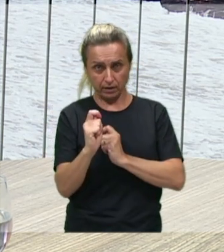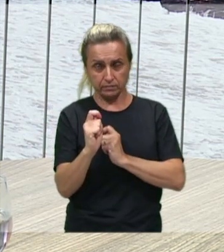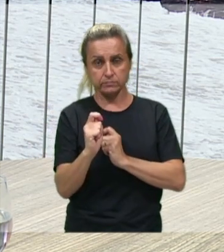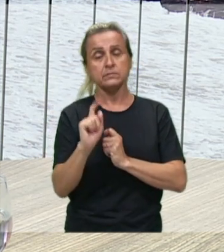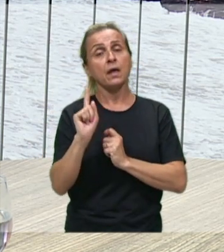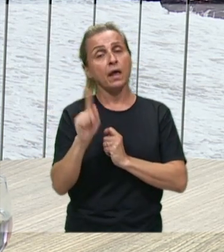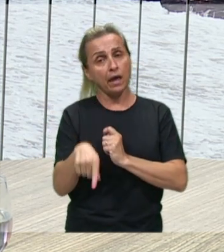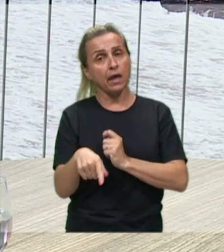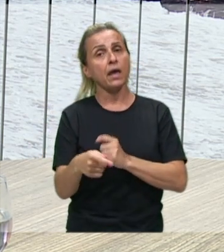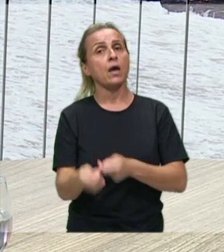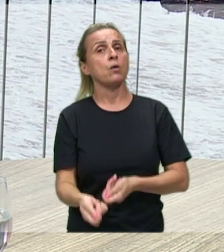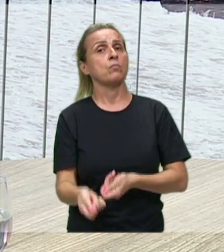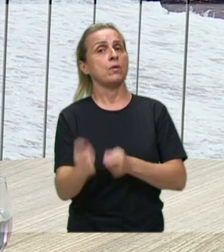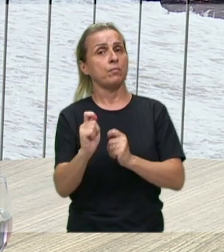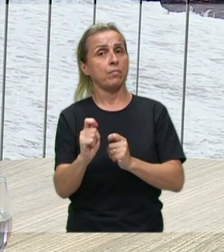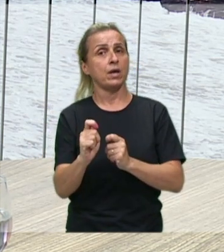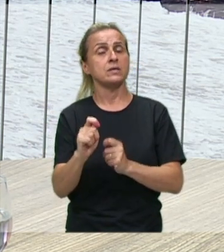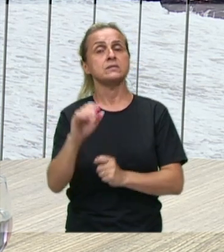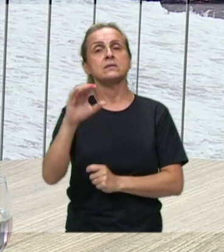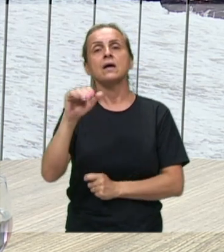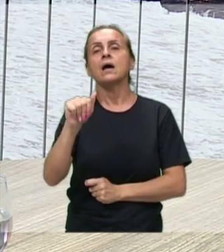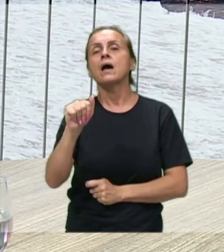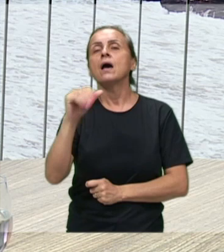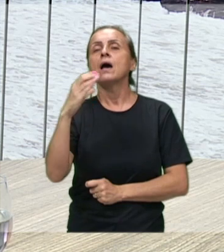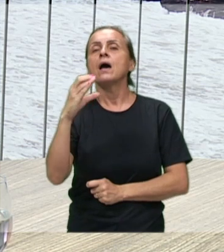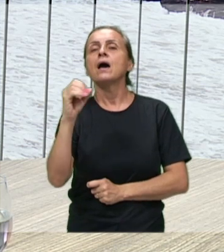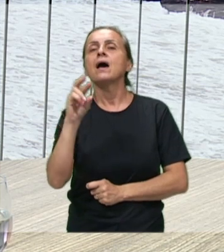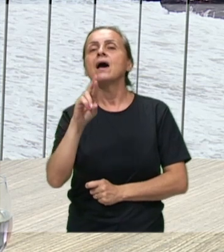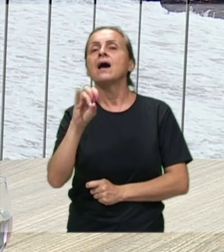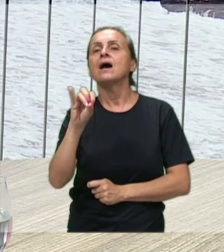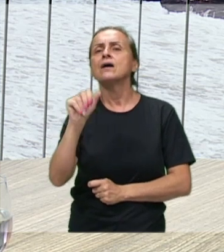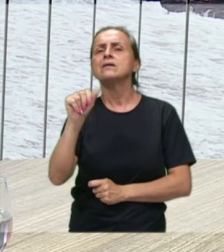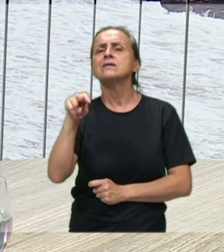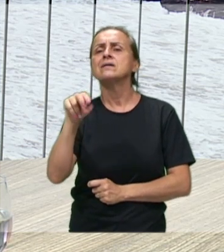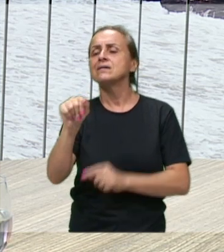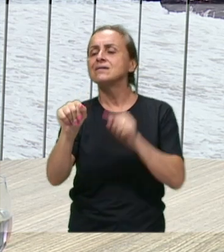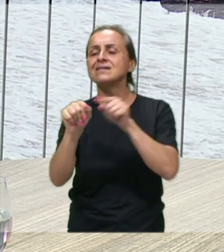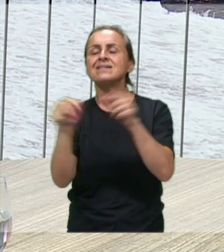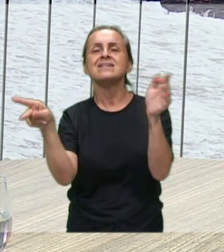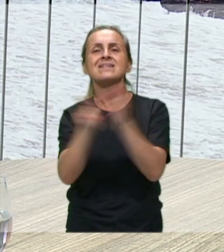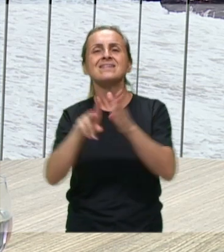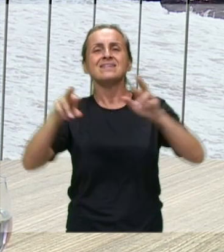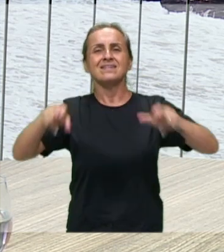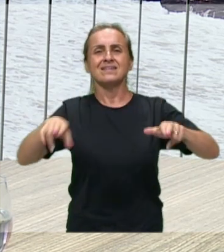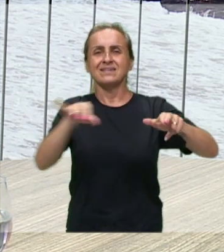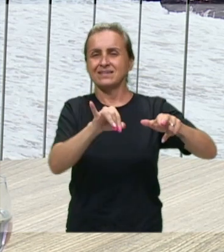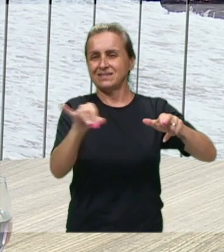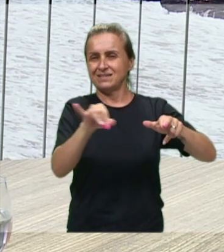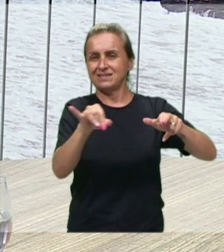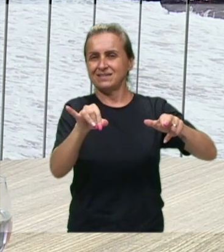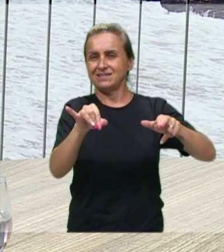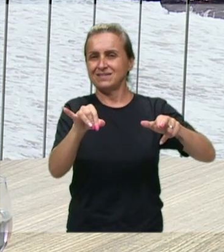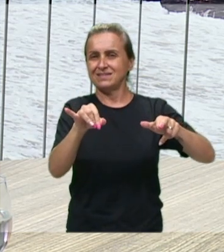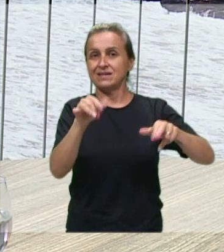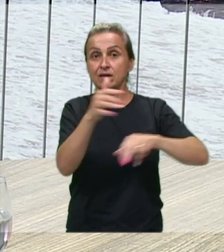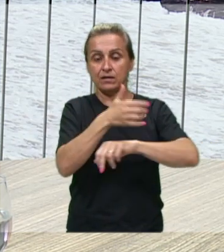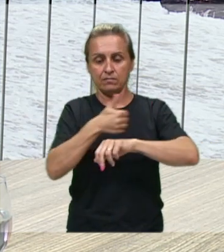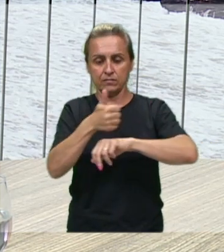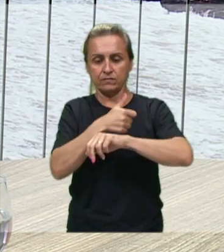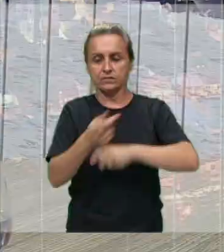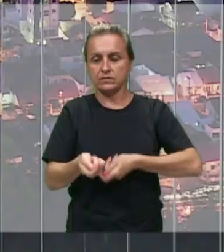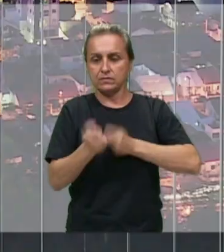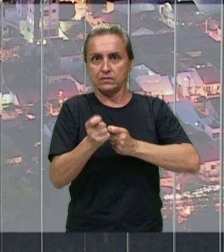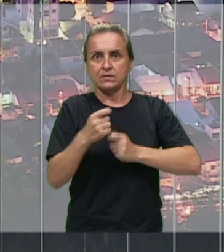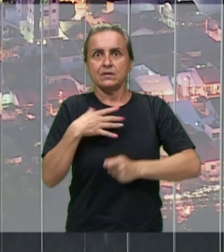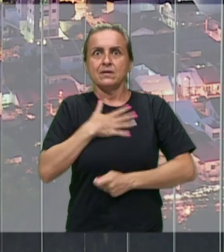que é uma pesca açoriana, a pesca da nossa região, e todo mundo gosta. E o pescador fica doido quando não vê licença de